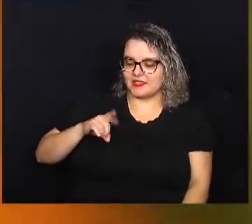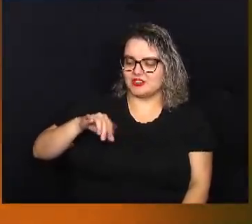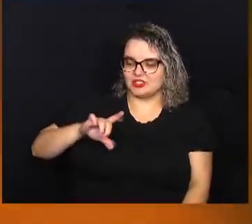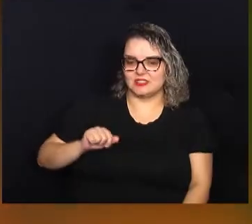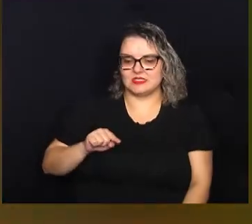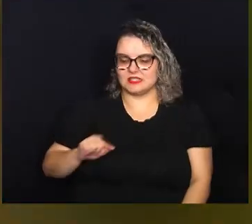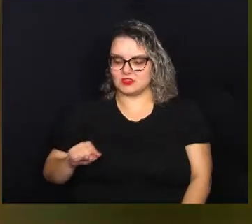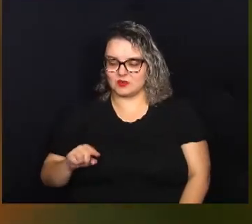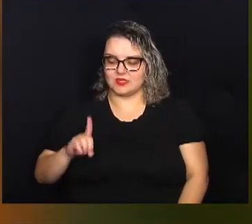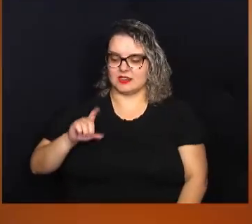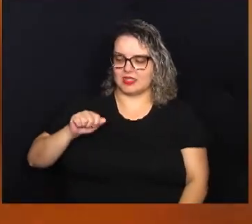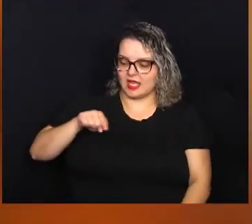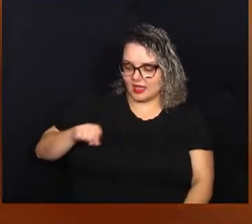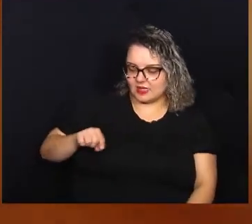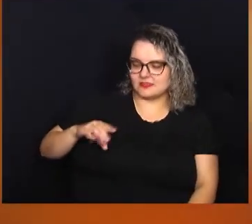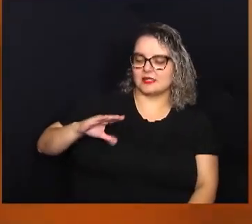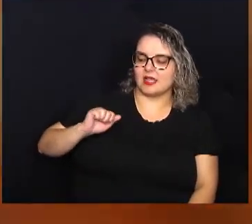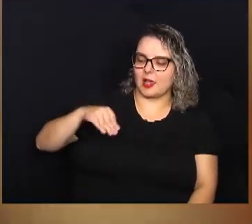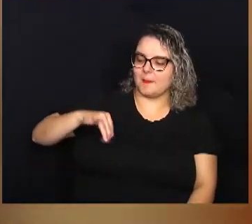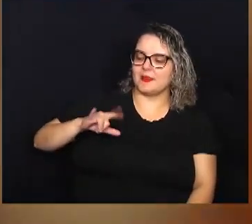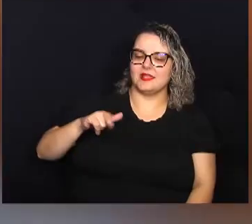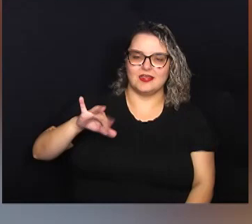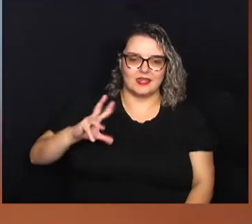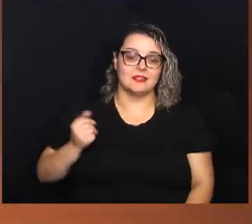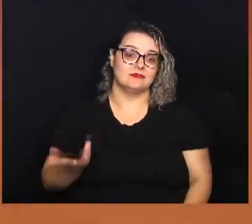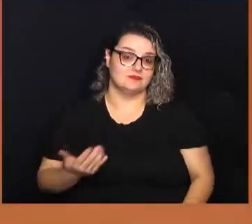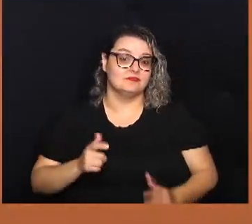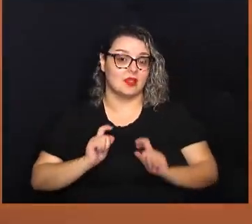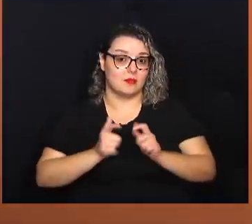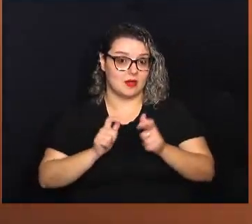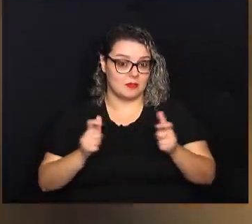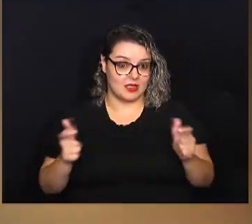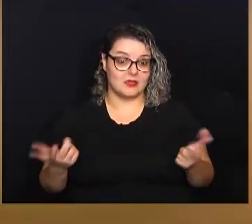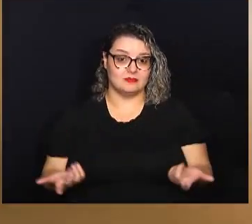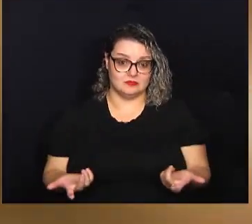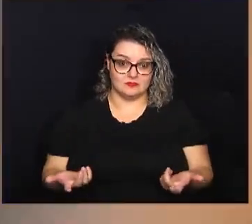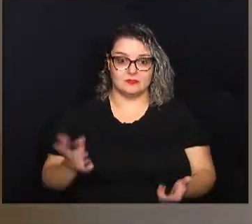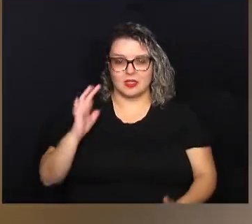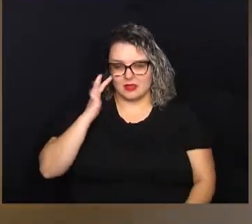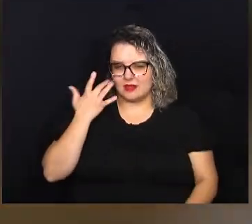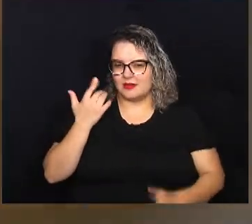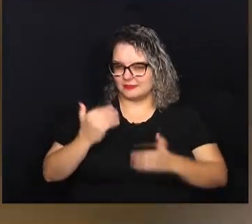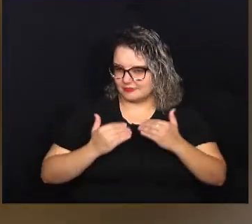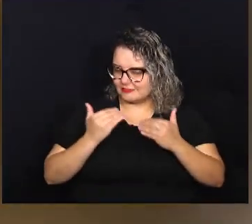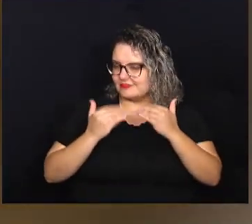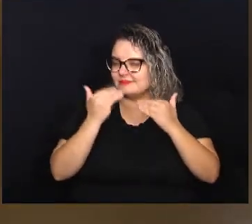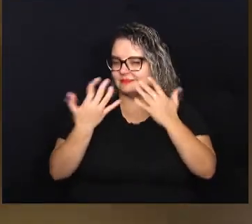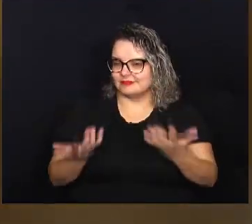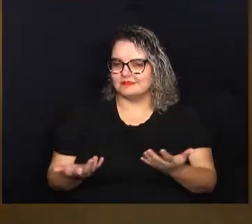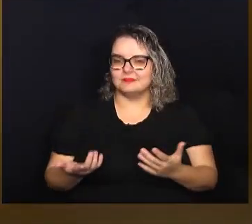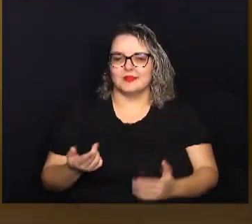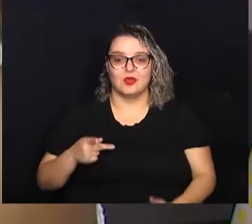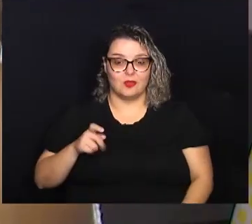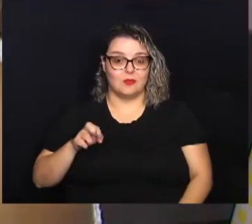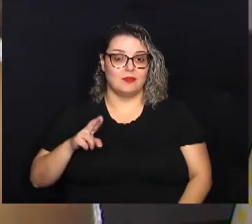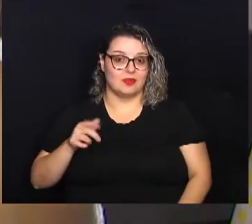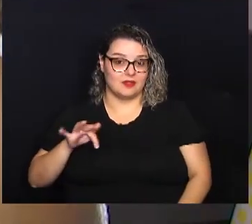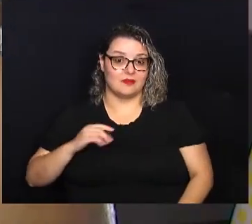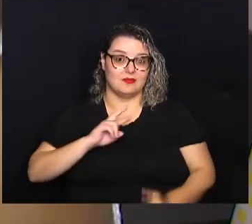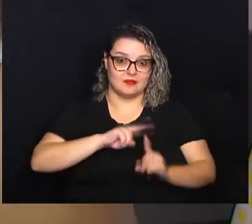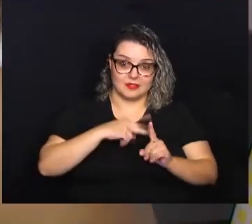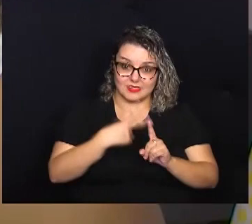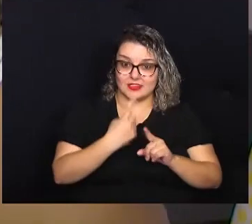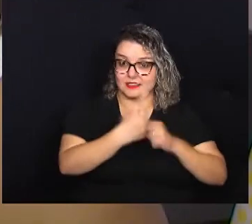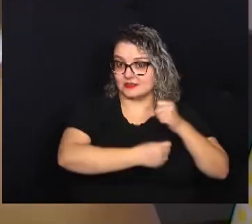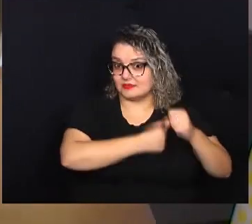e tá assim vem crescendo muito né acho que eu cresci o perfil mais que dobrou nesse ano e